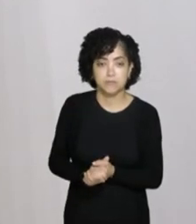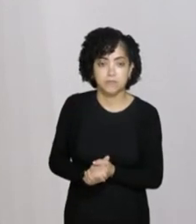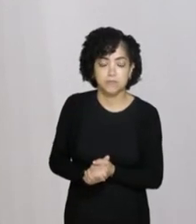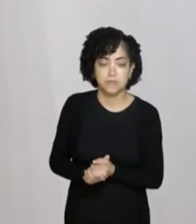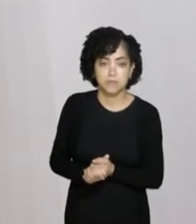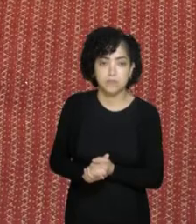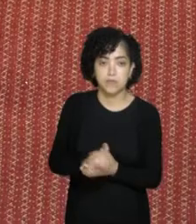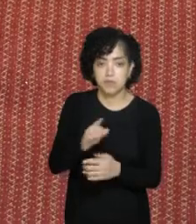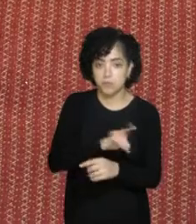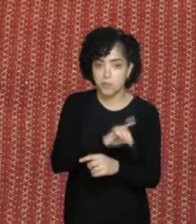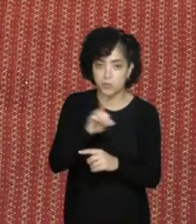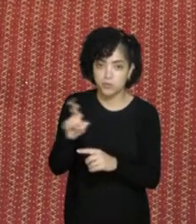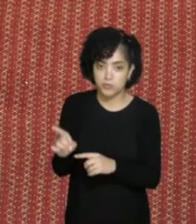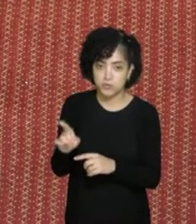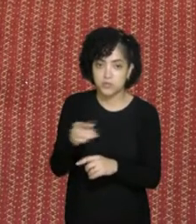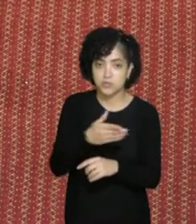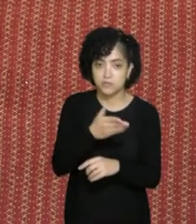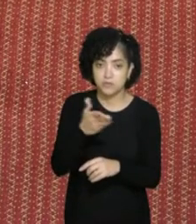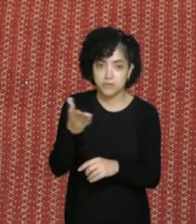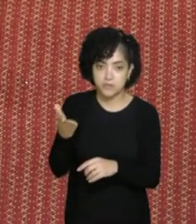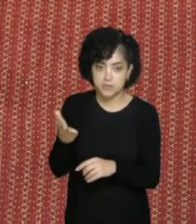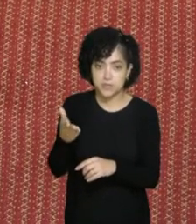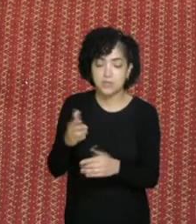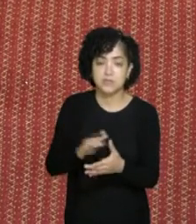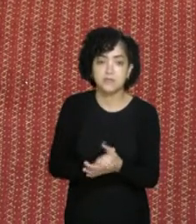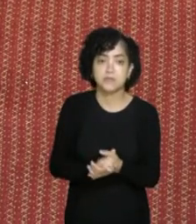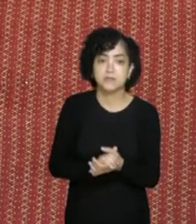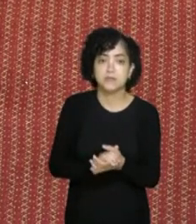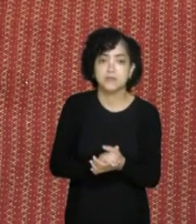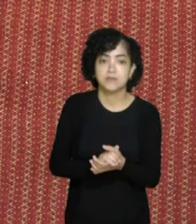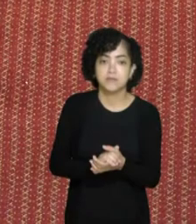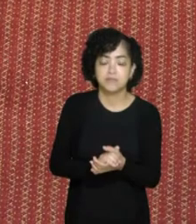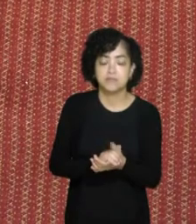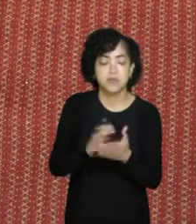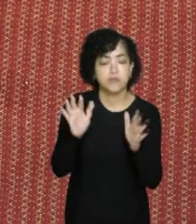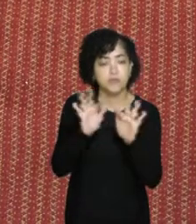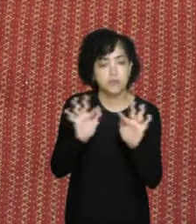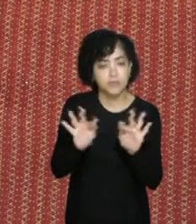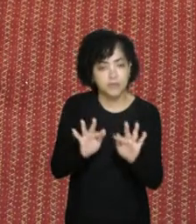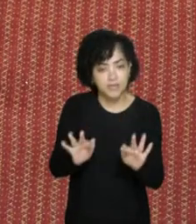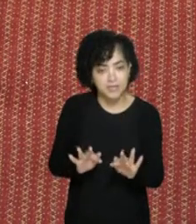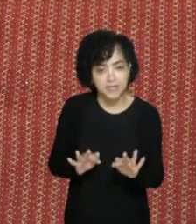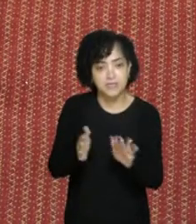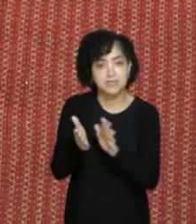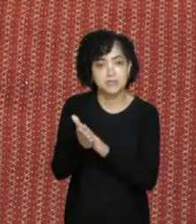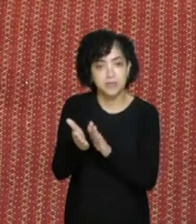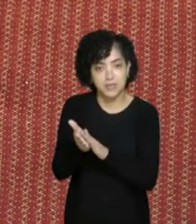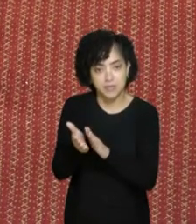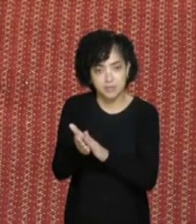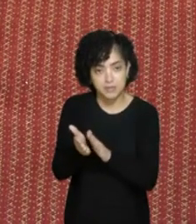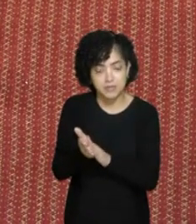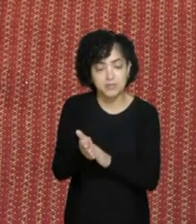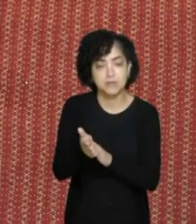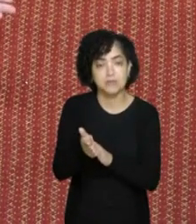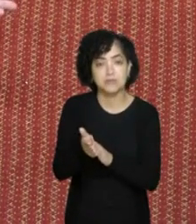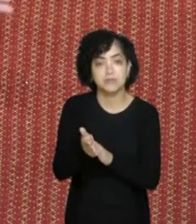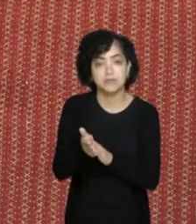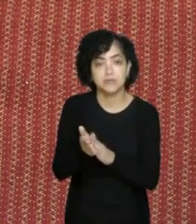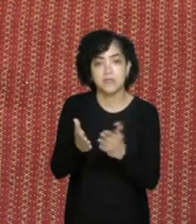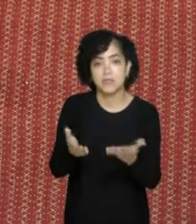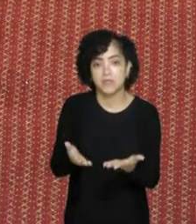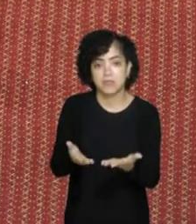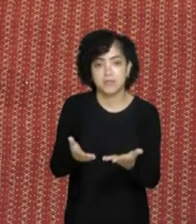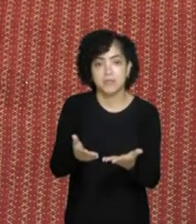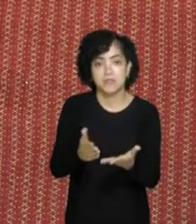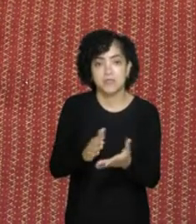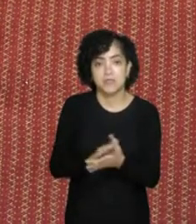Bom dia a todos os companheiros. Bom dia, Pepe Colasso. Fico muito feliz e quero te dar parabéns mesmo do fundo do coração, porque eu não sou de dourar